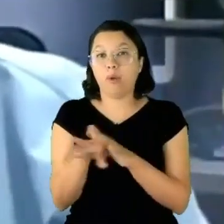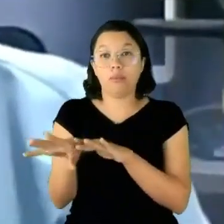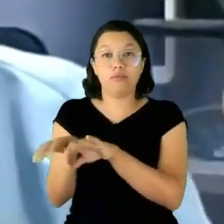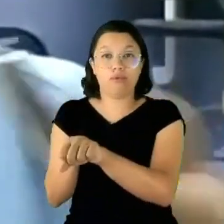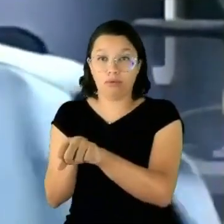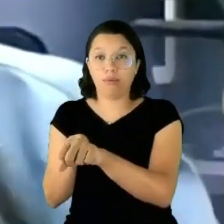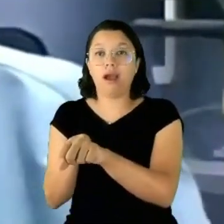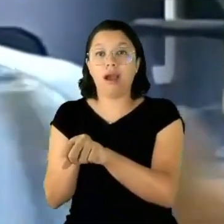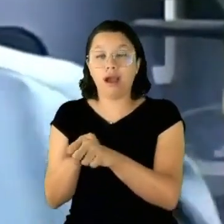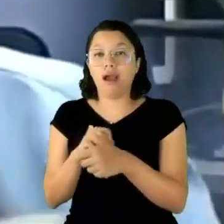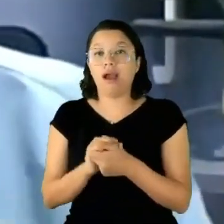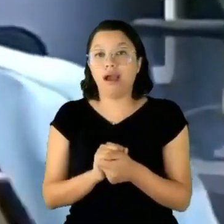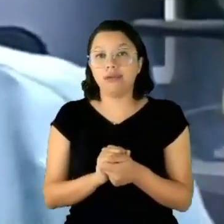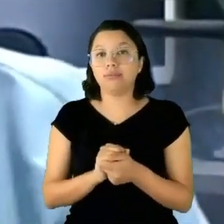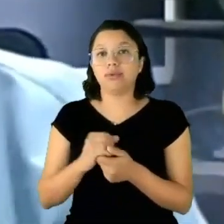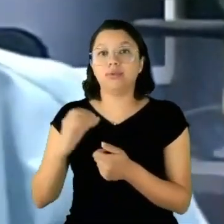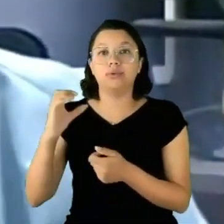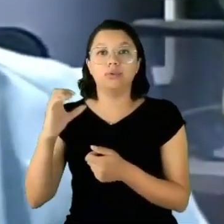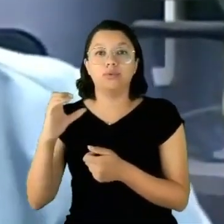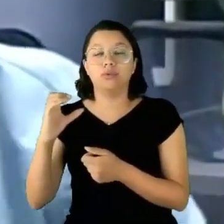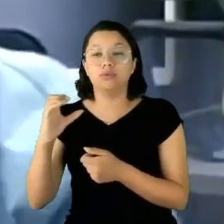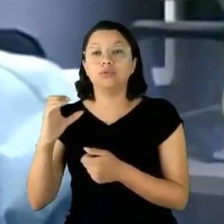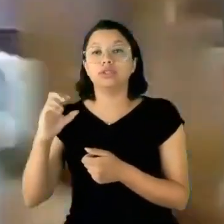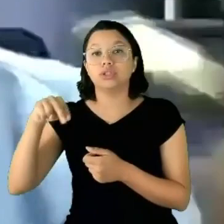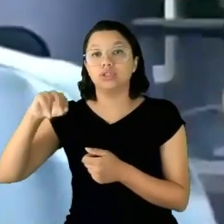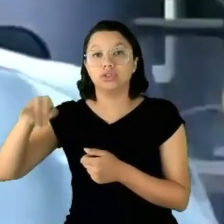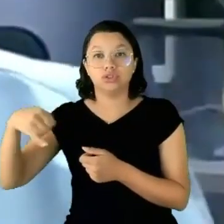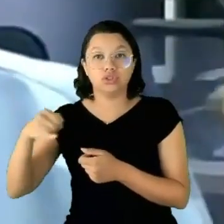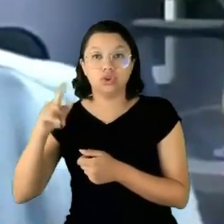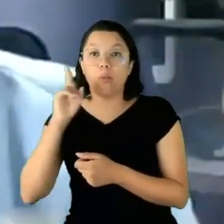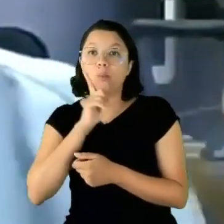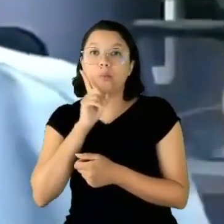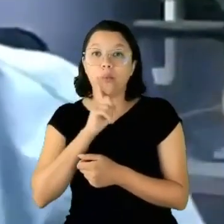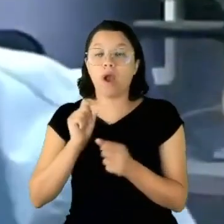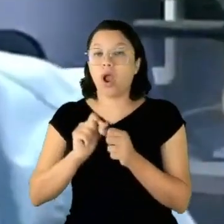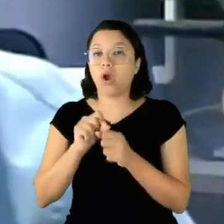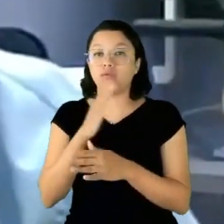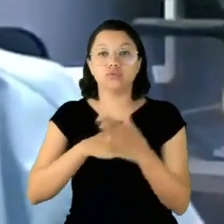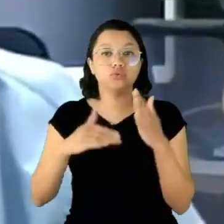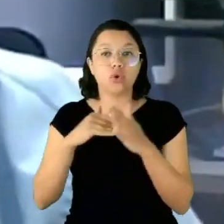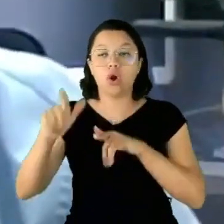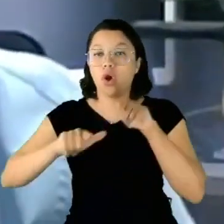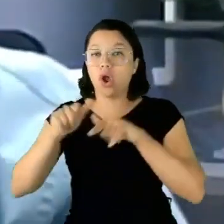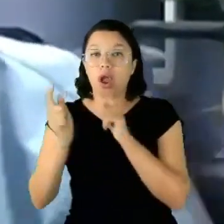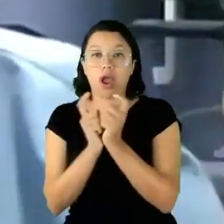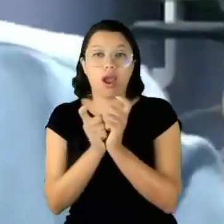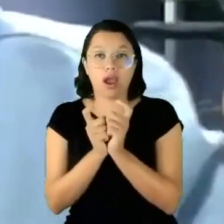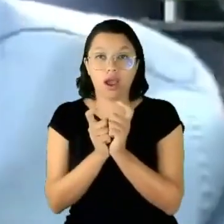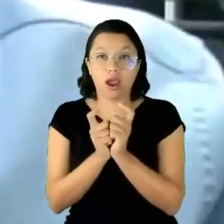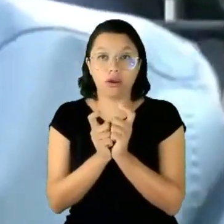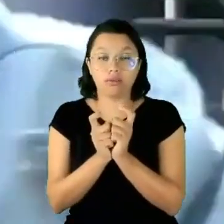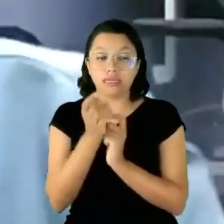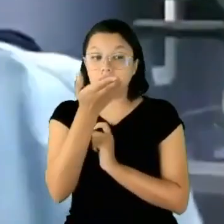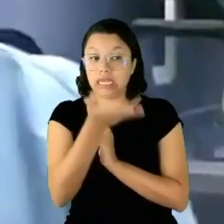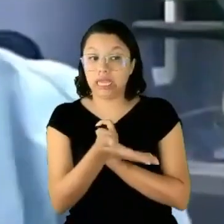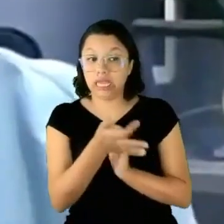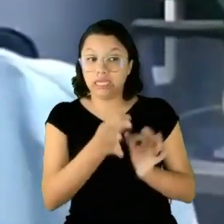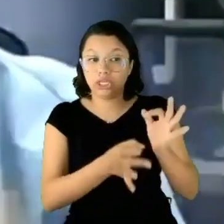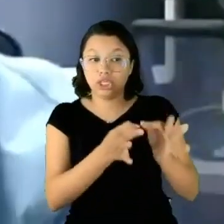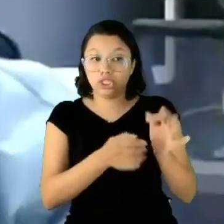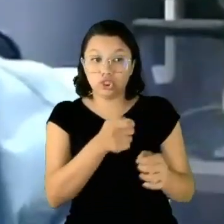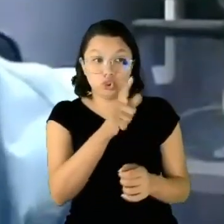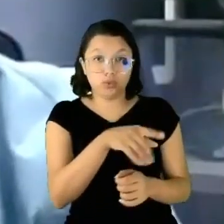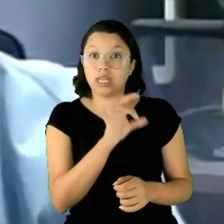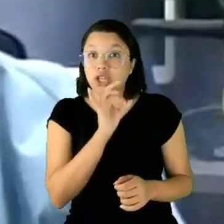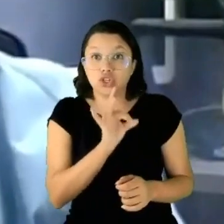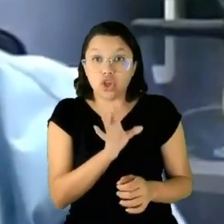Conselho da Justiça Federal americana, onde ele faz todas as funções administrativas do juiz, e o juiz é juiz mesmo, só aquilo.